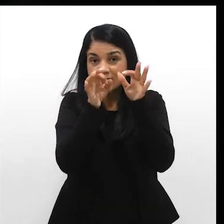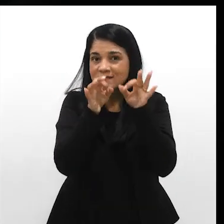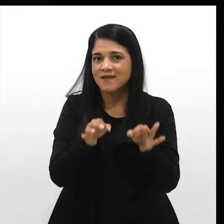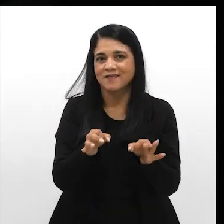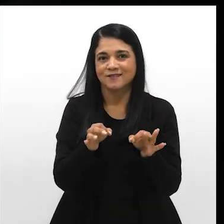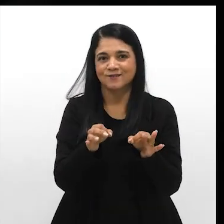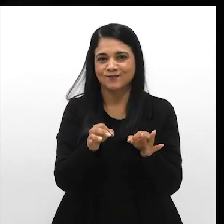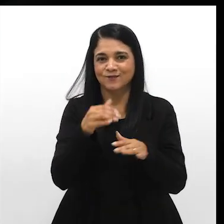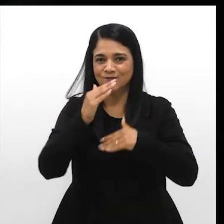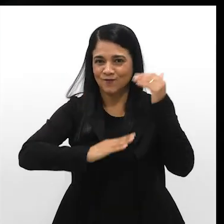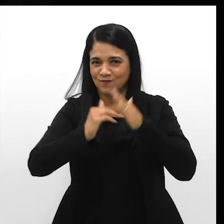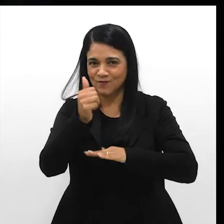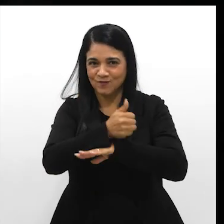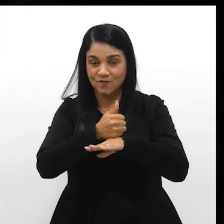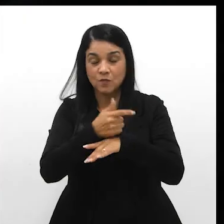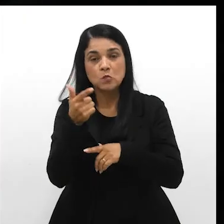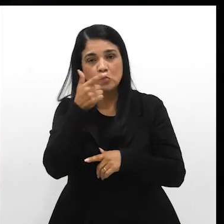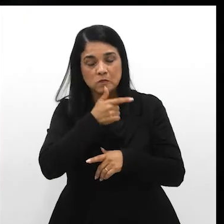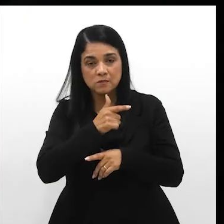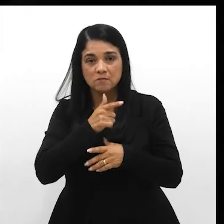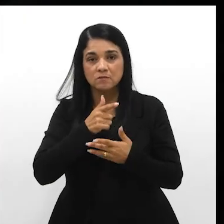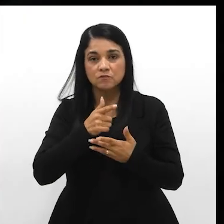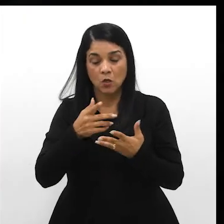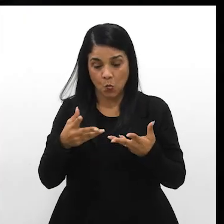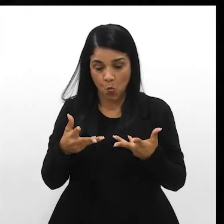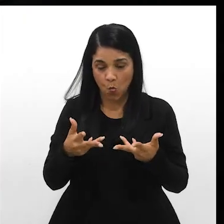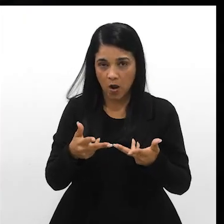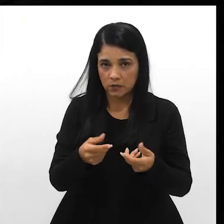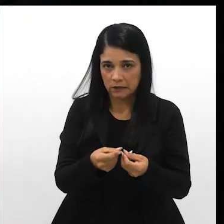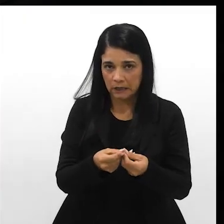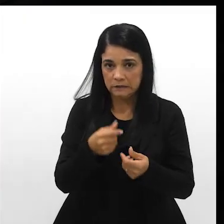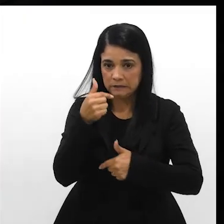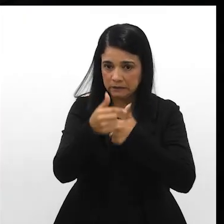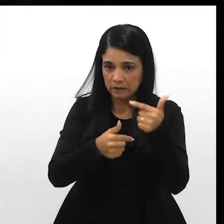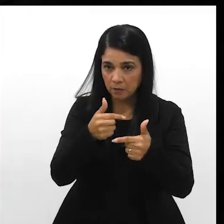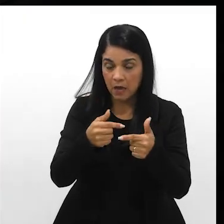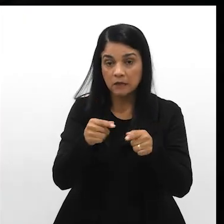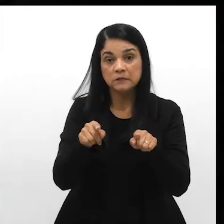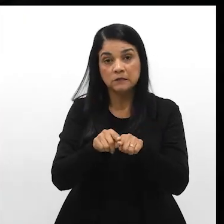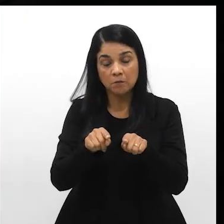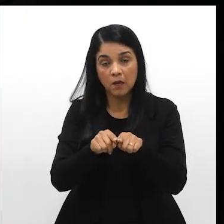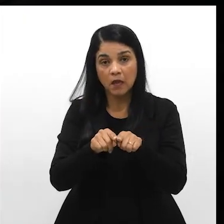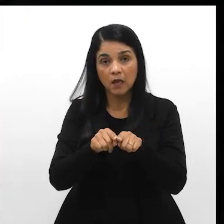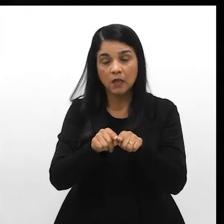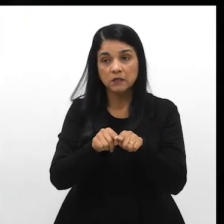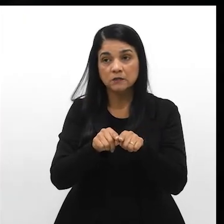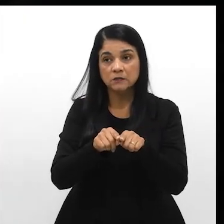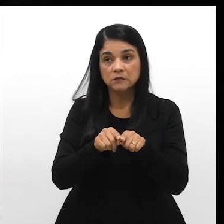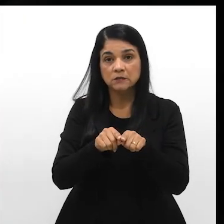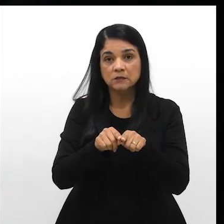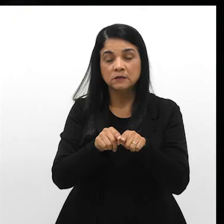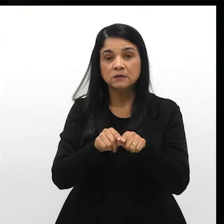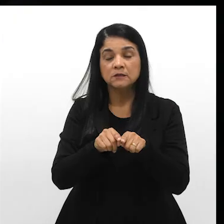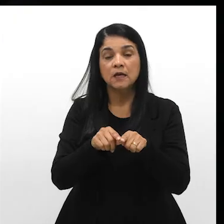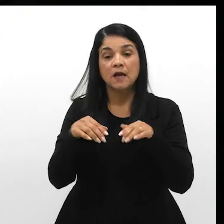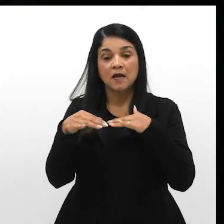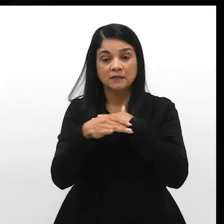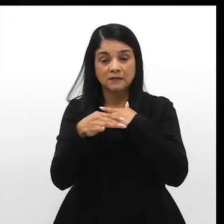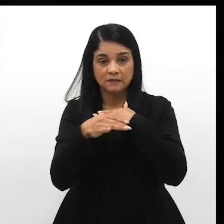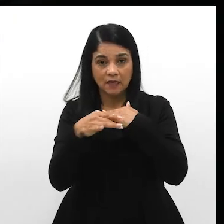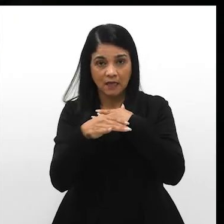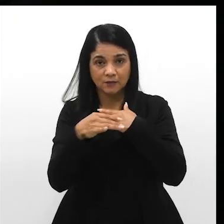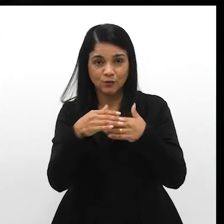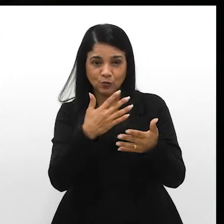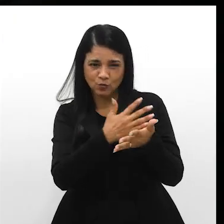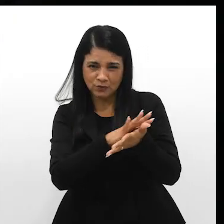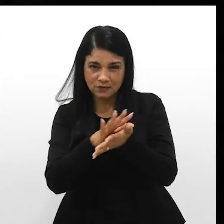digamos assim, que deu certo. Sim. Ele consegue manter a qualidade do trabalho dele e ele consegue se deslocar. A Cidade do